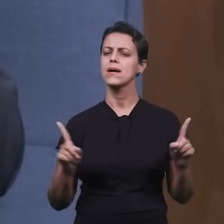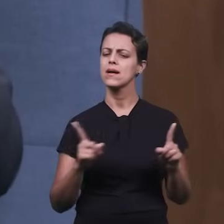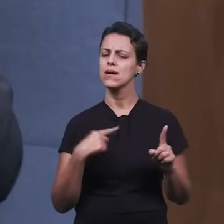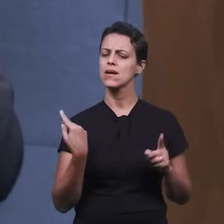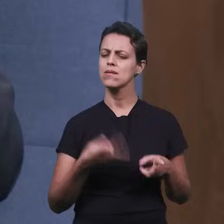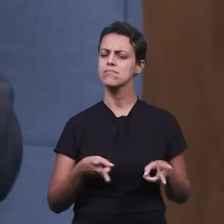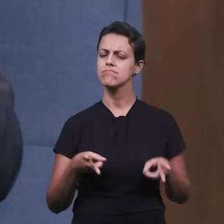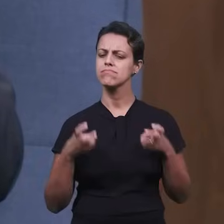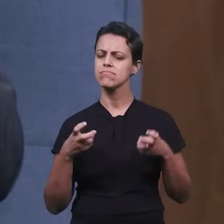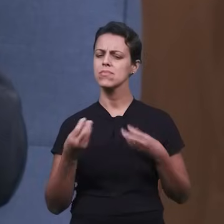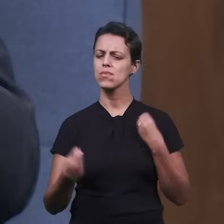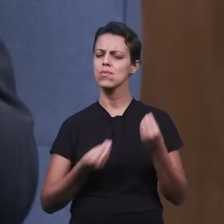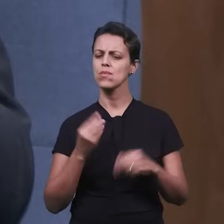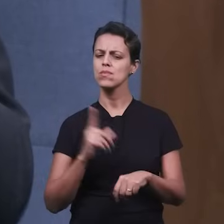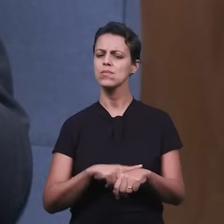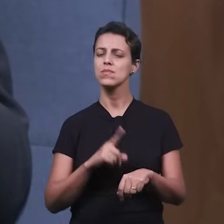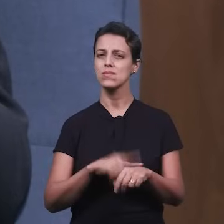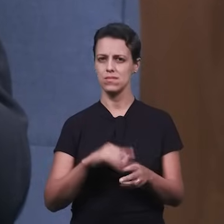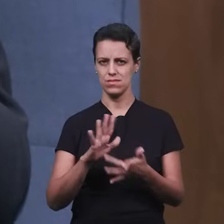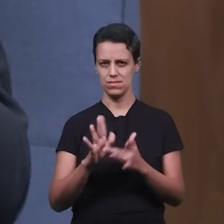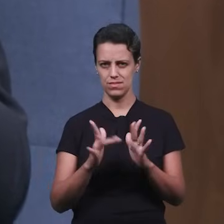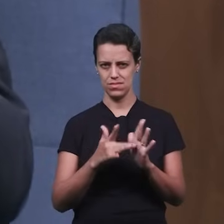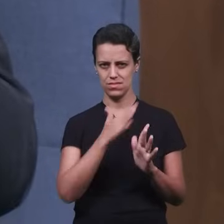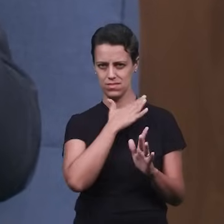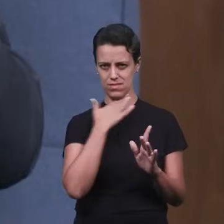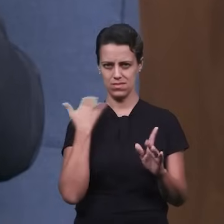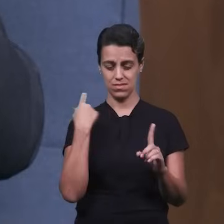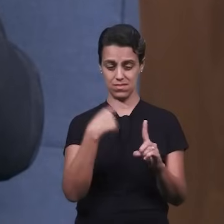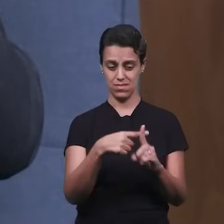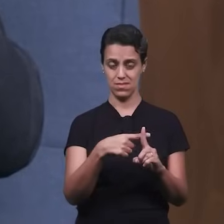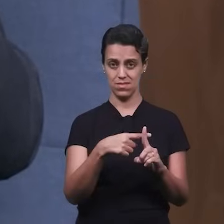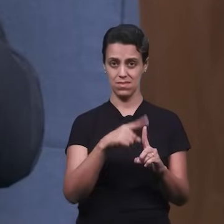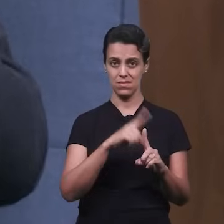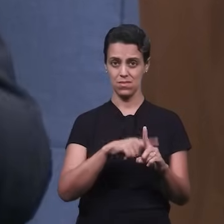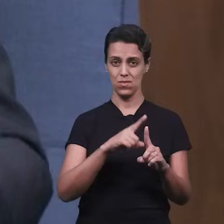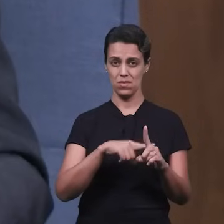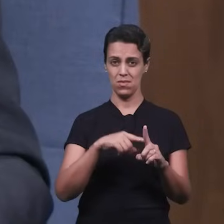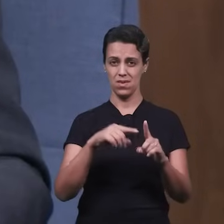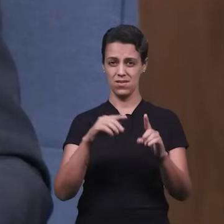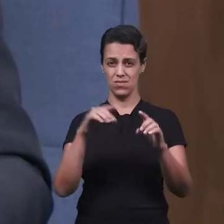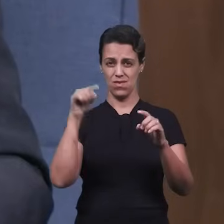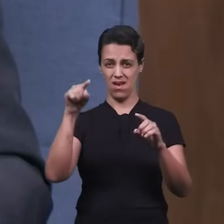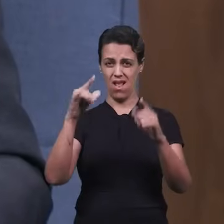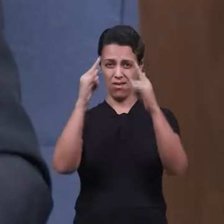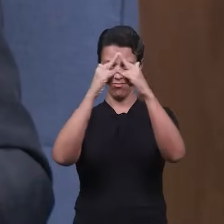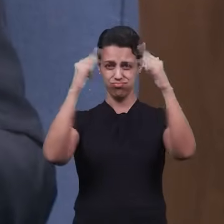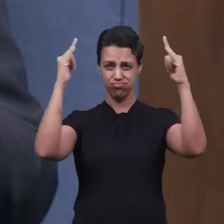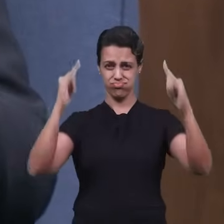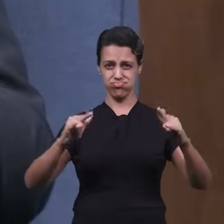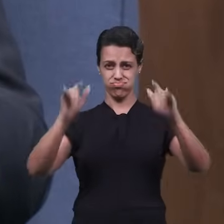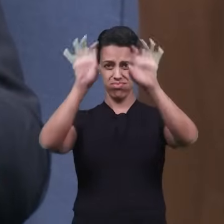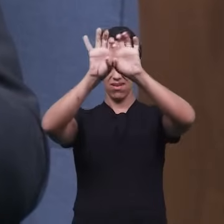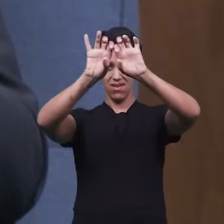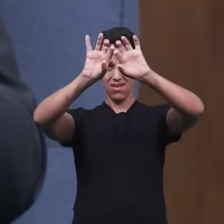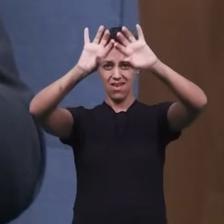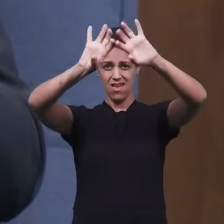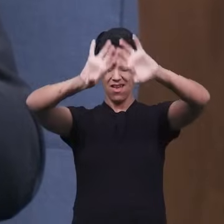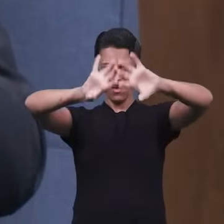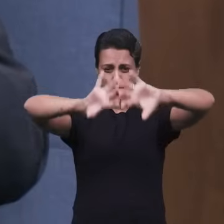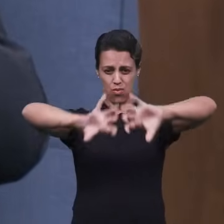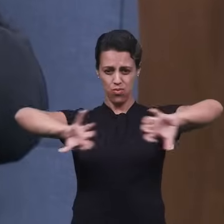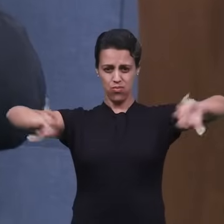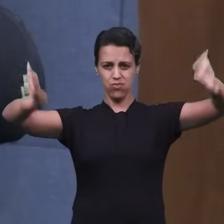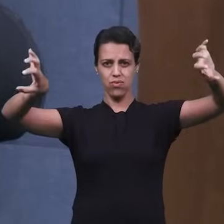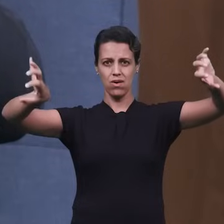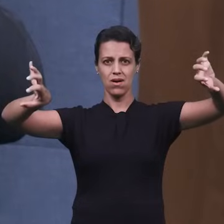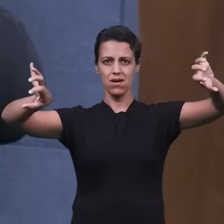leva a perceber isso na morte de Jesus na cruz do Calvário, quando o véu do templo se rasga de alto a baixo. Então, o véu era